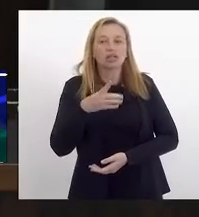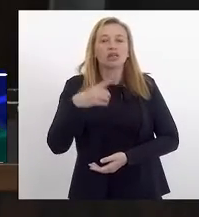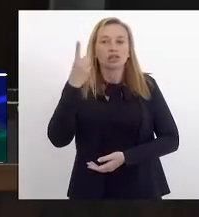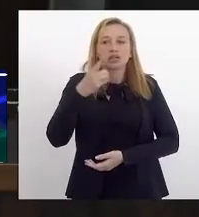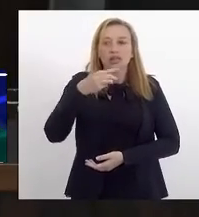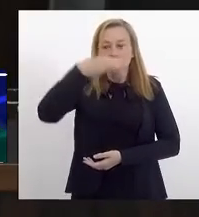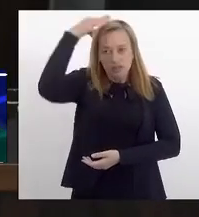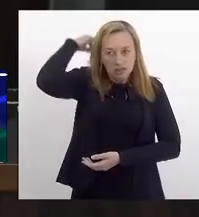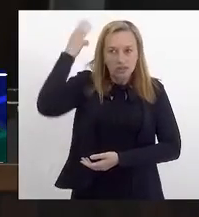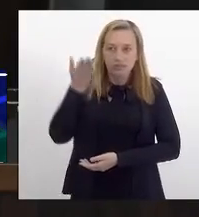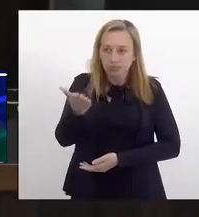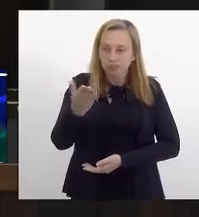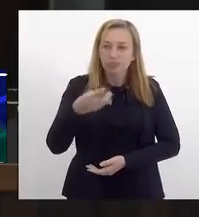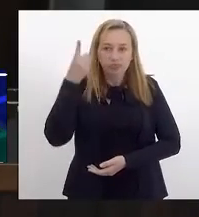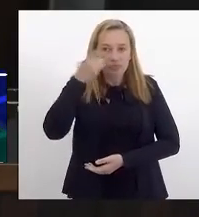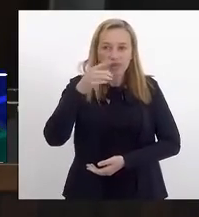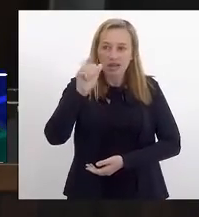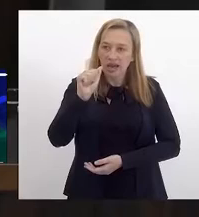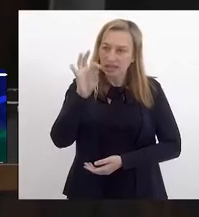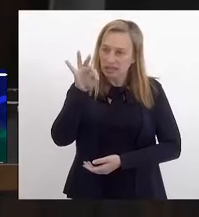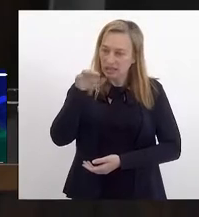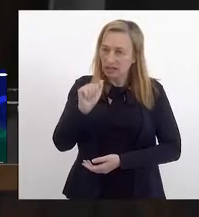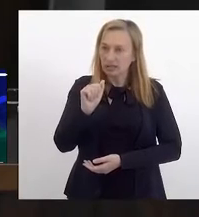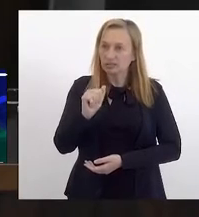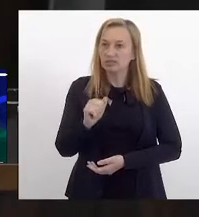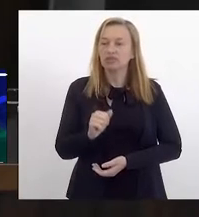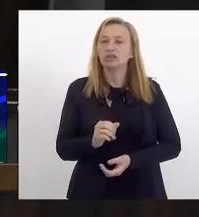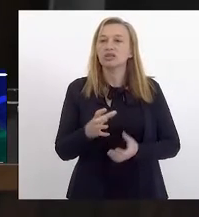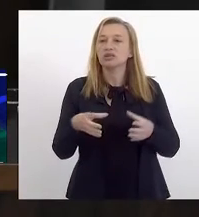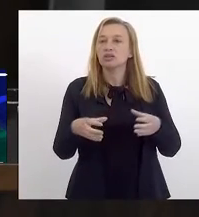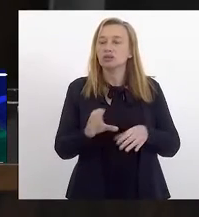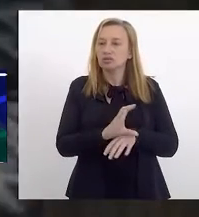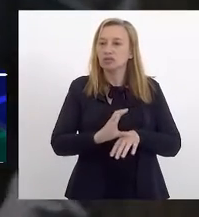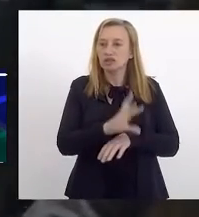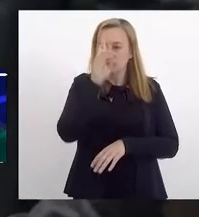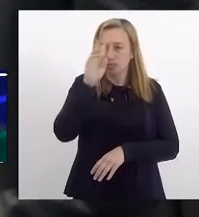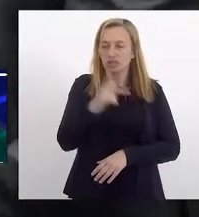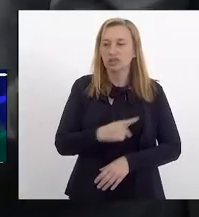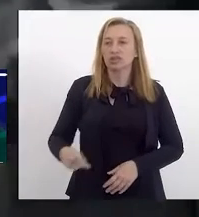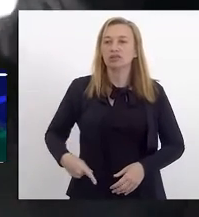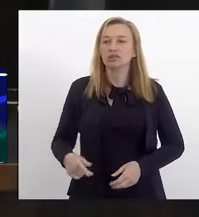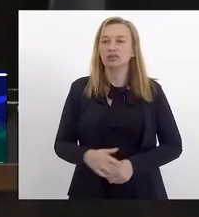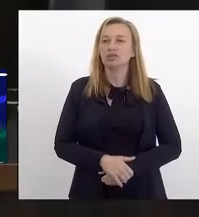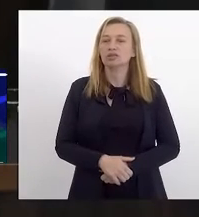Márcio Pacheco, deputado Átila Nunes. Parecer pela constitucionalidade, presidente. Favorável.